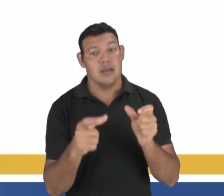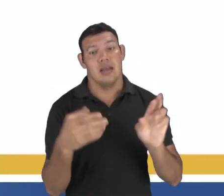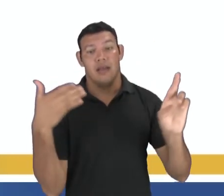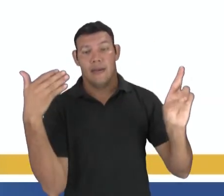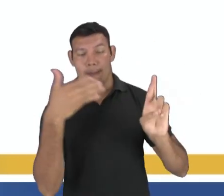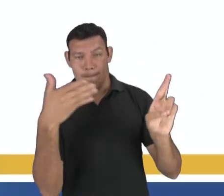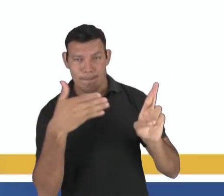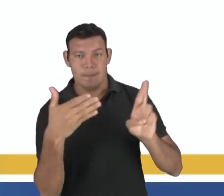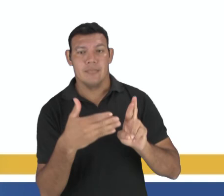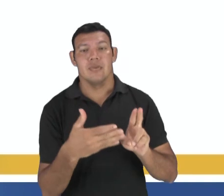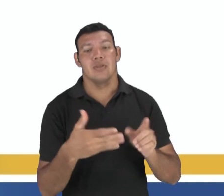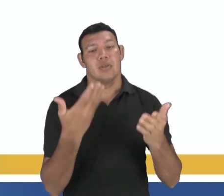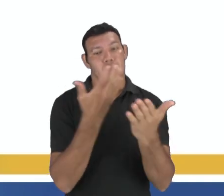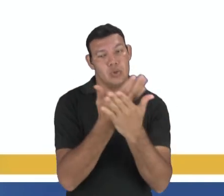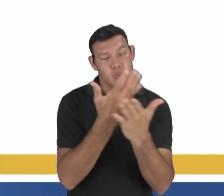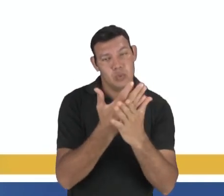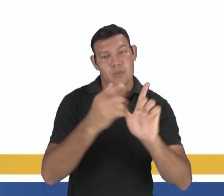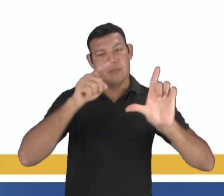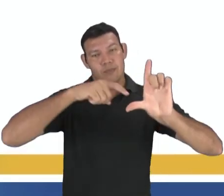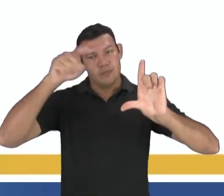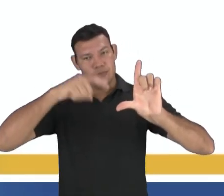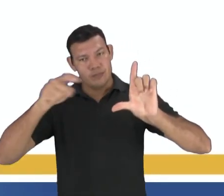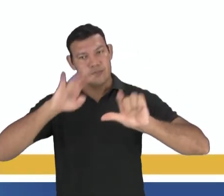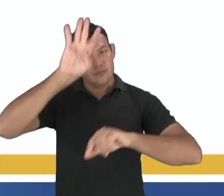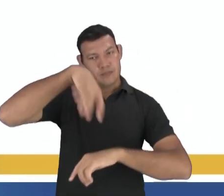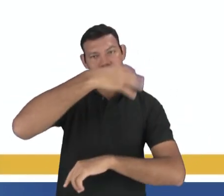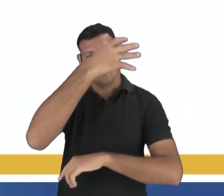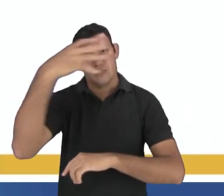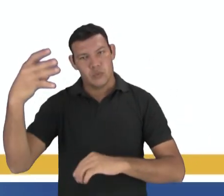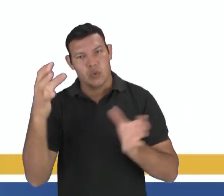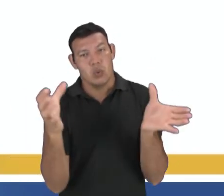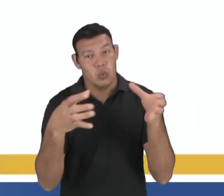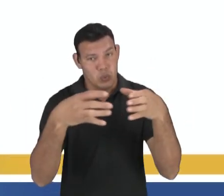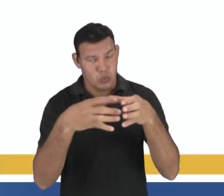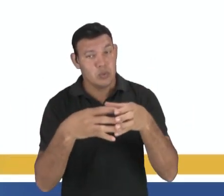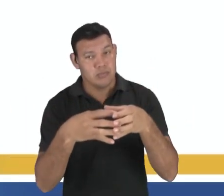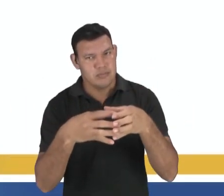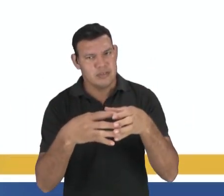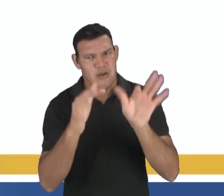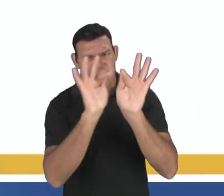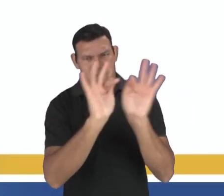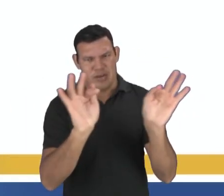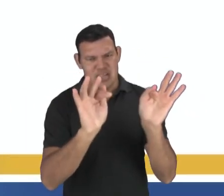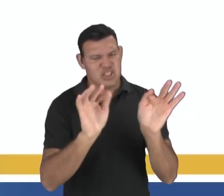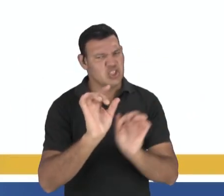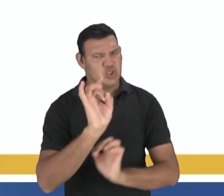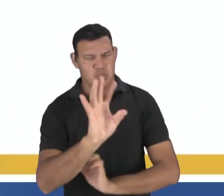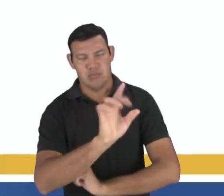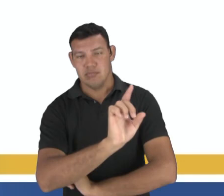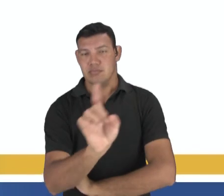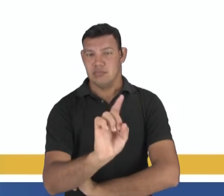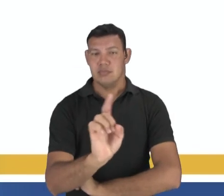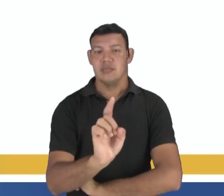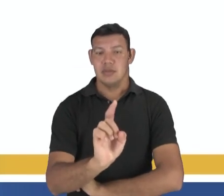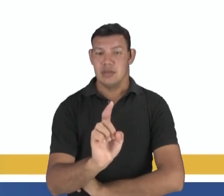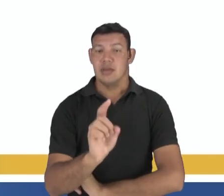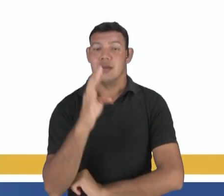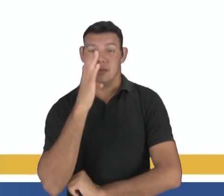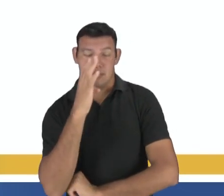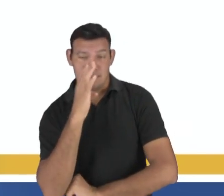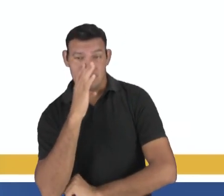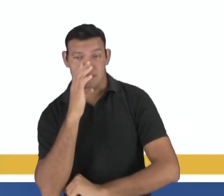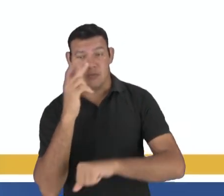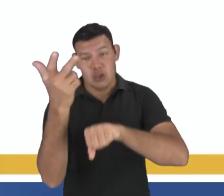referências, aos detalhes do texto, estudar gráficos e tabelas, ler conjuntos e não apenas as frases, assistir